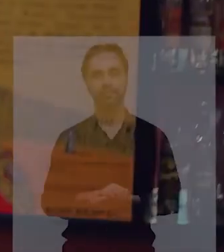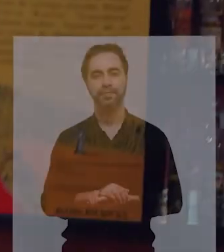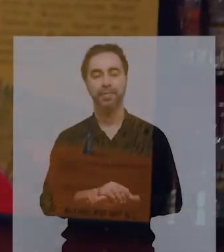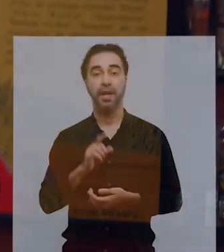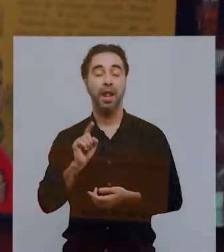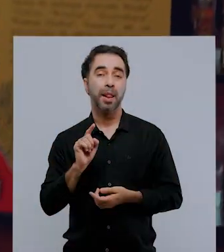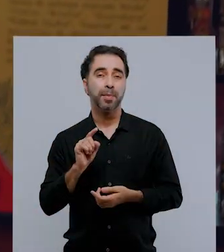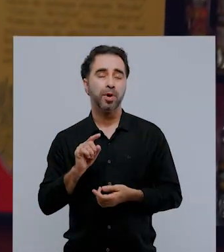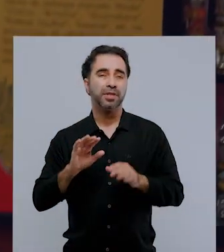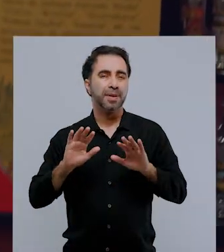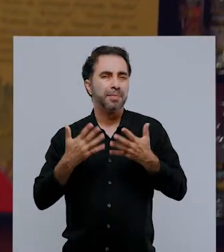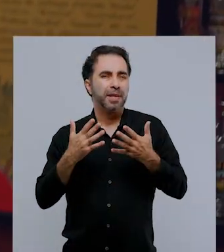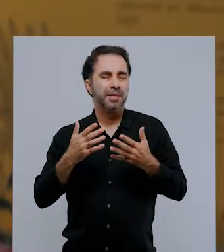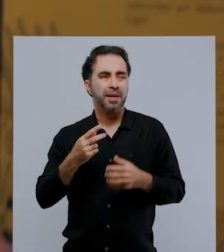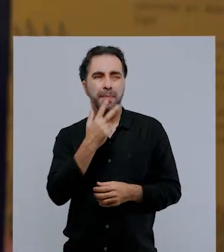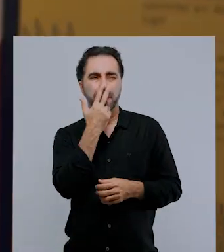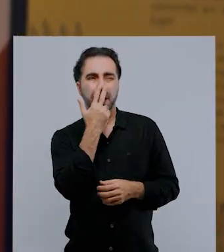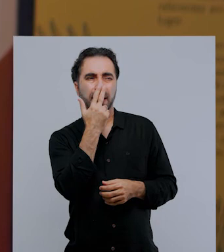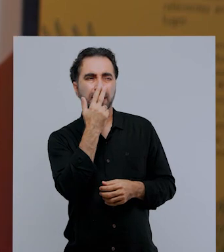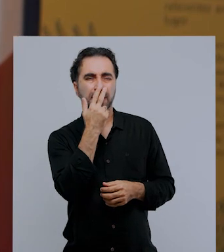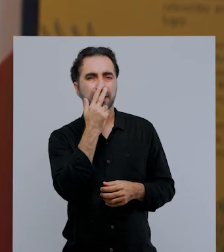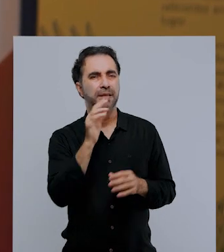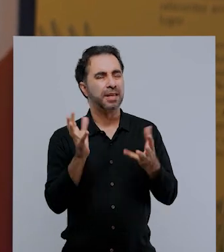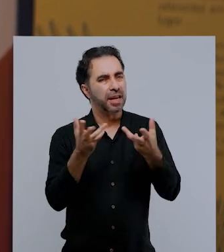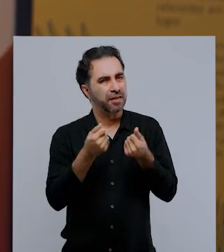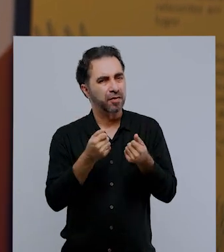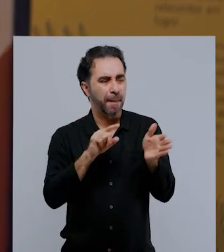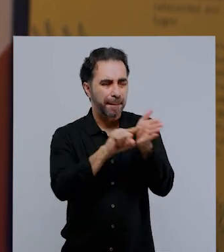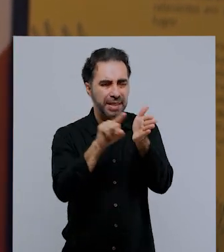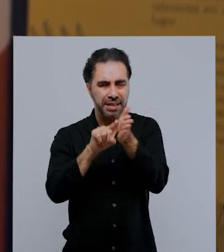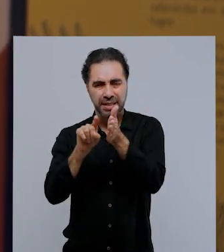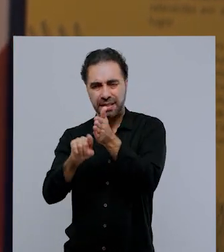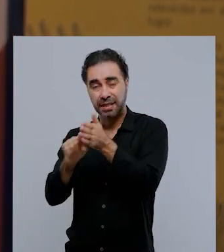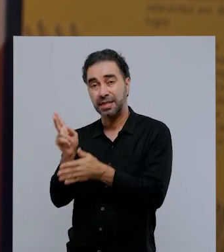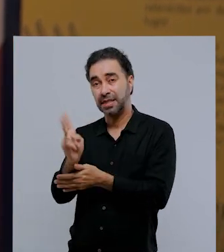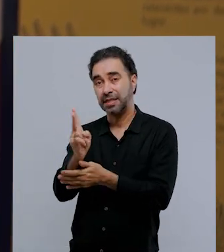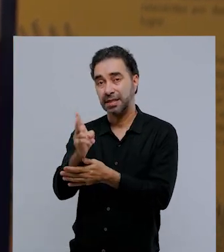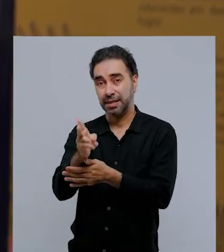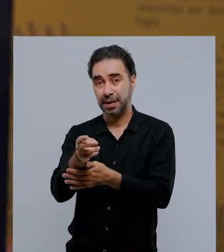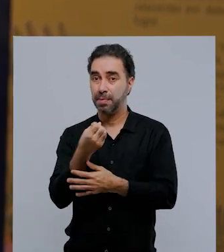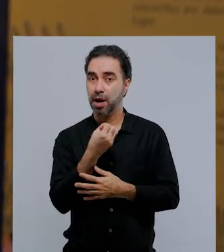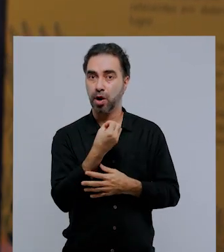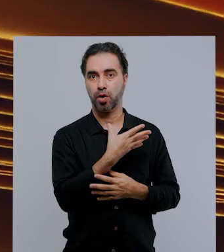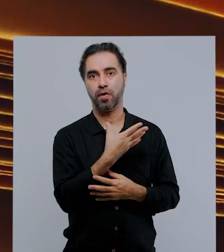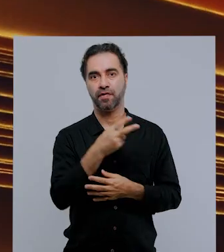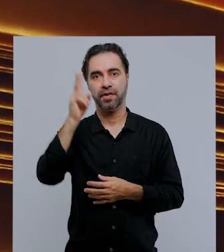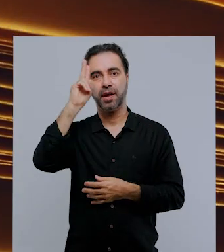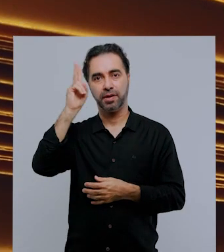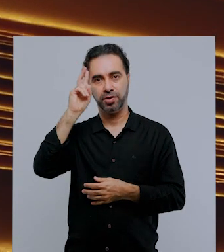Por incrível que possa parecer, a pesquisa ela está sempre renovando a história do Engenho